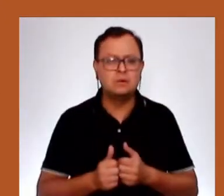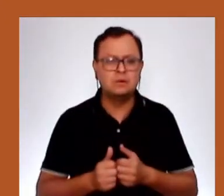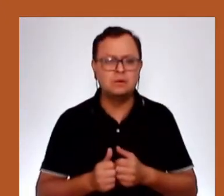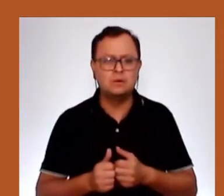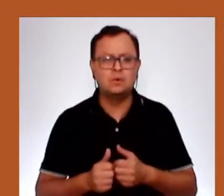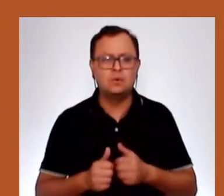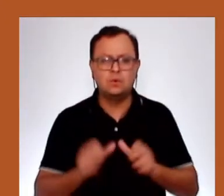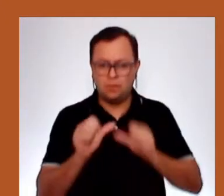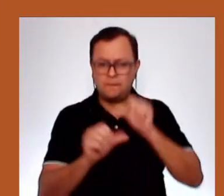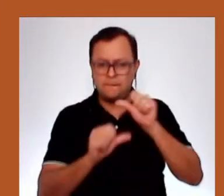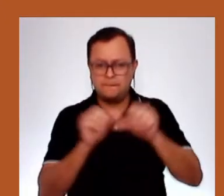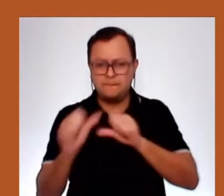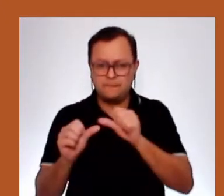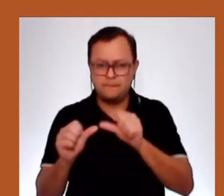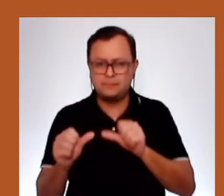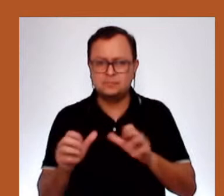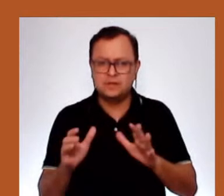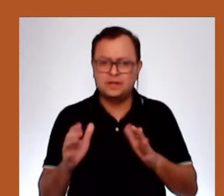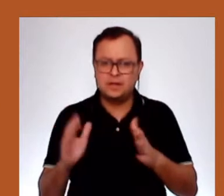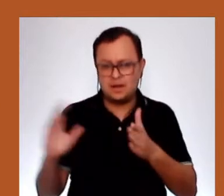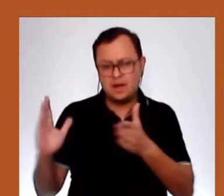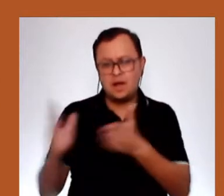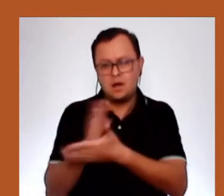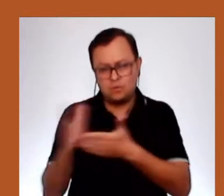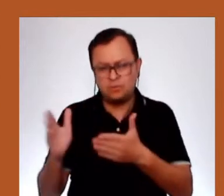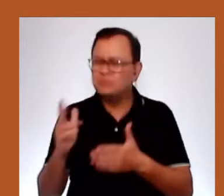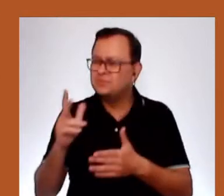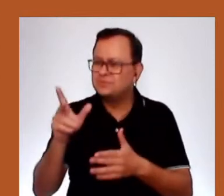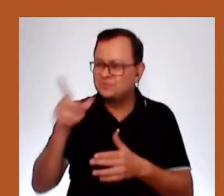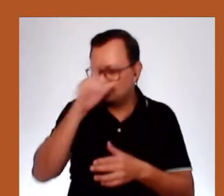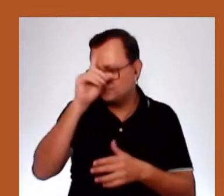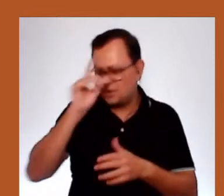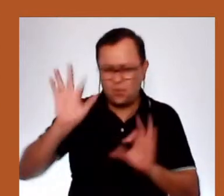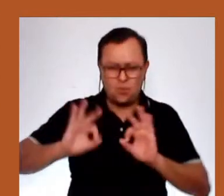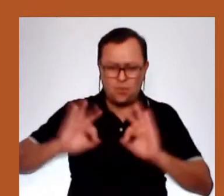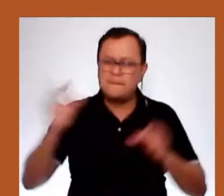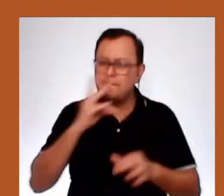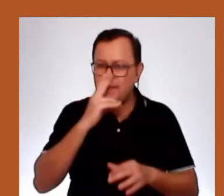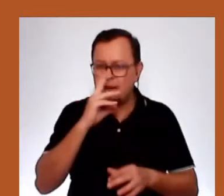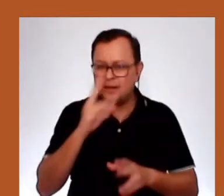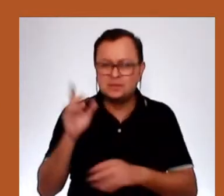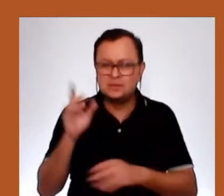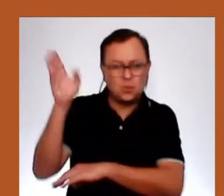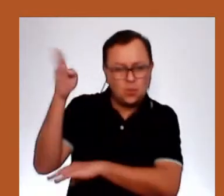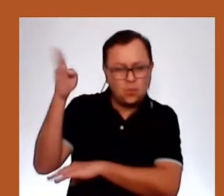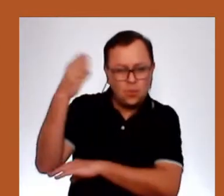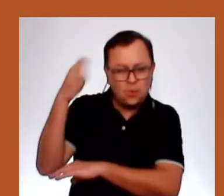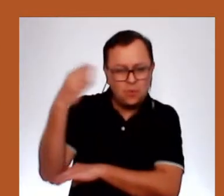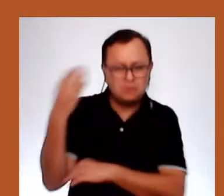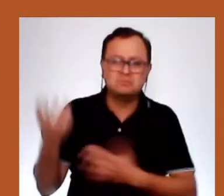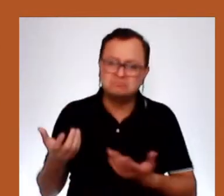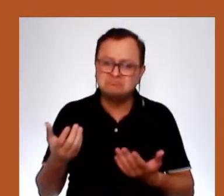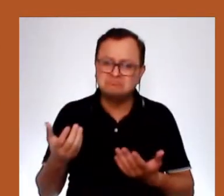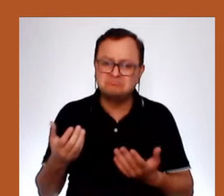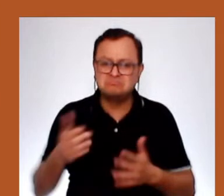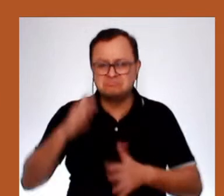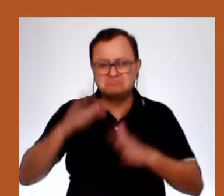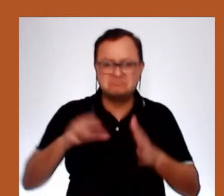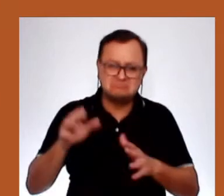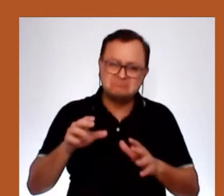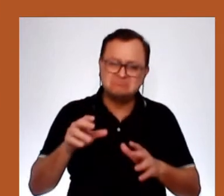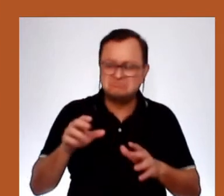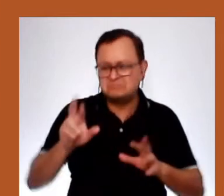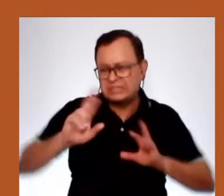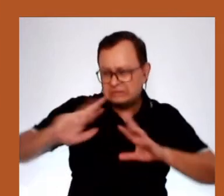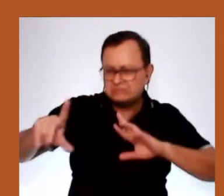muda... Belíssimas hotelarias, né? Só muda a fachada, o piano ali na frente, uma gracinha ou